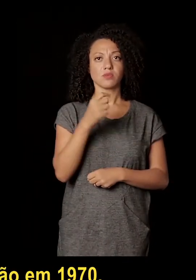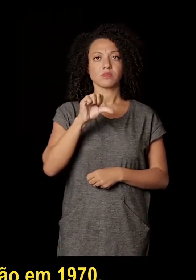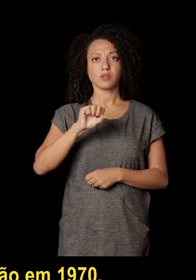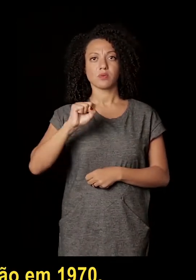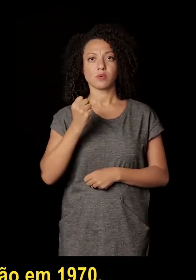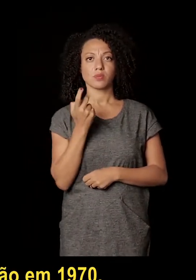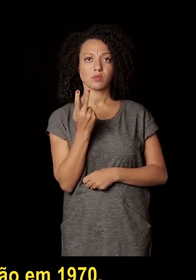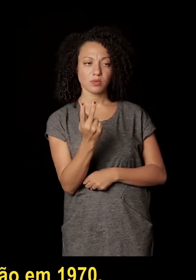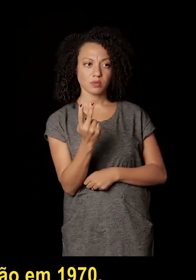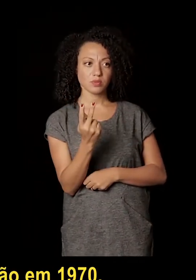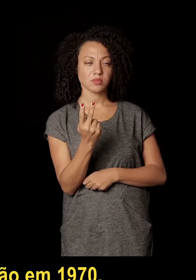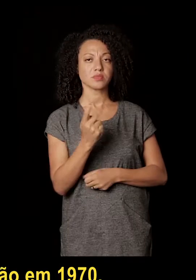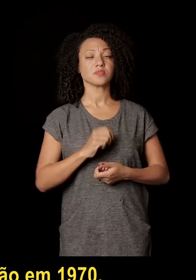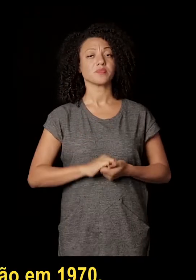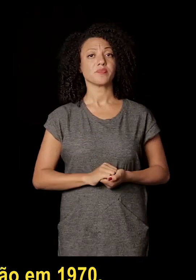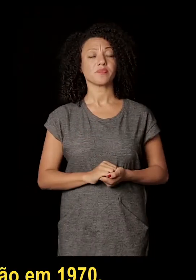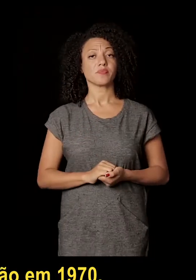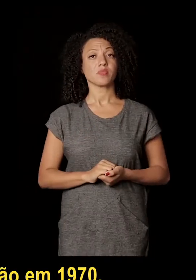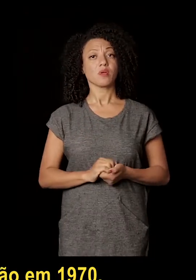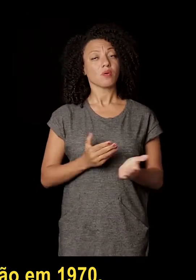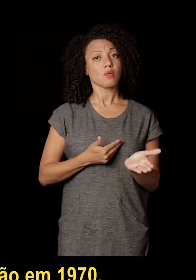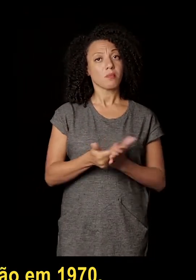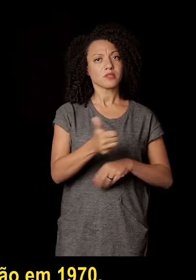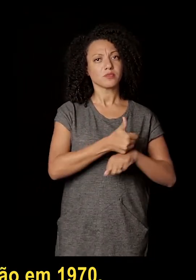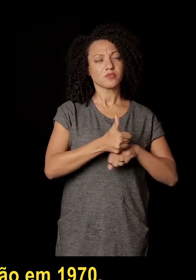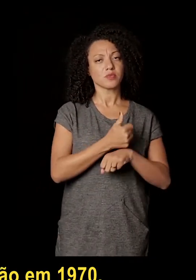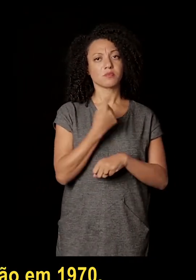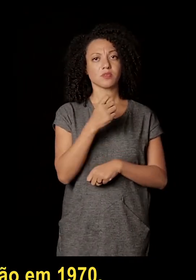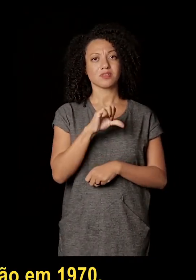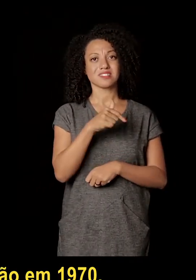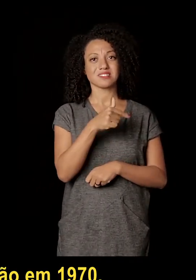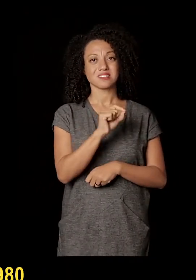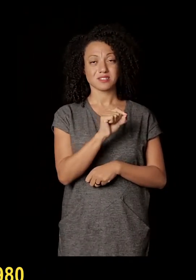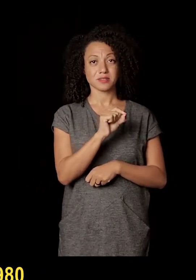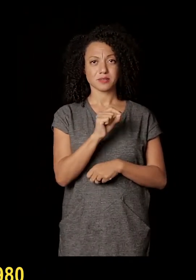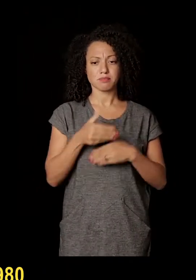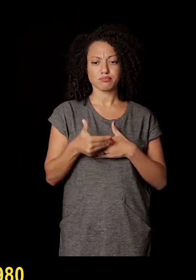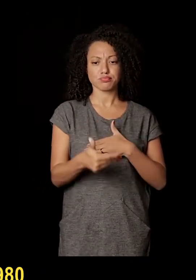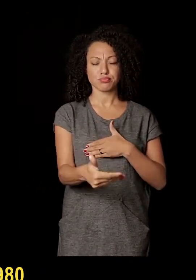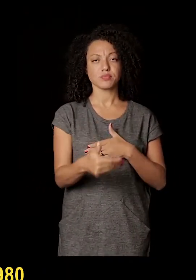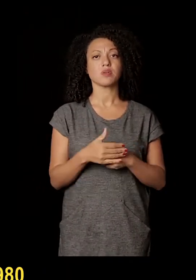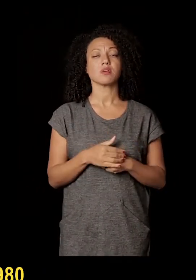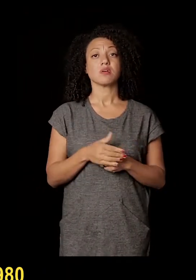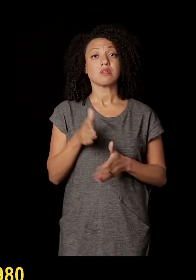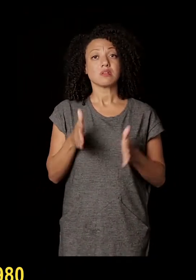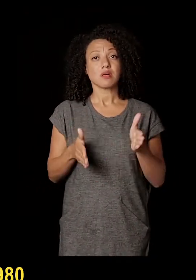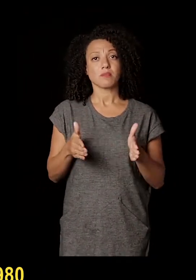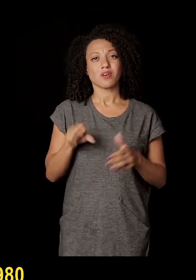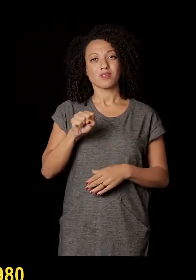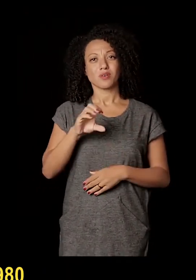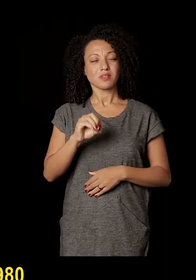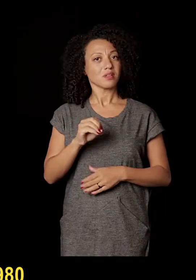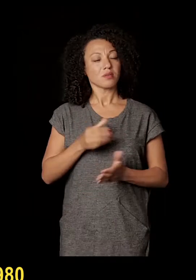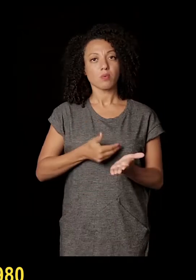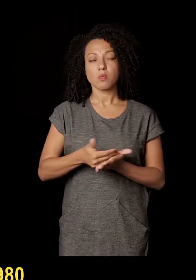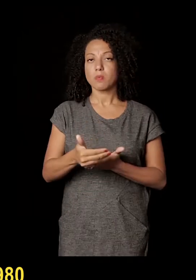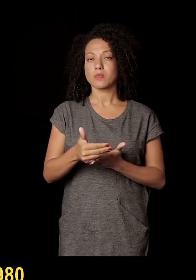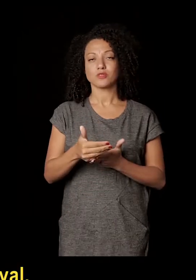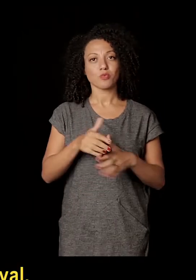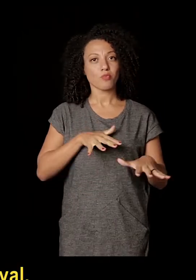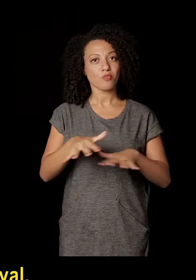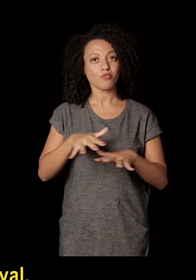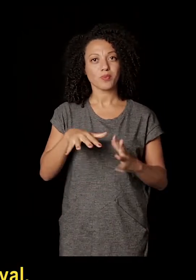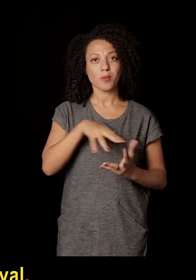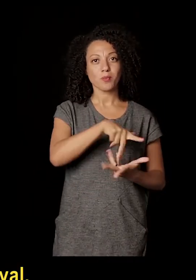1982, começa a profissão em 1970 e, a partir da década de 80, resolve agitar o mundo com